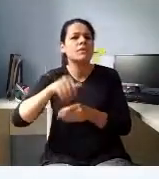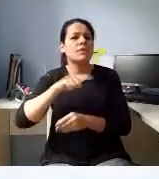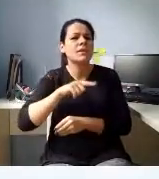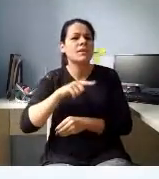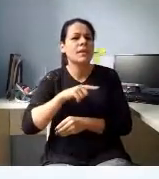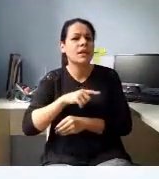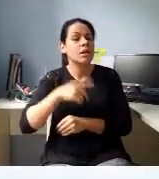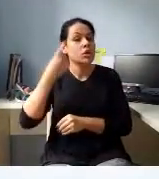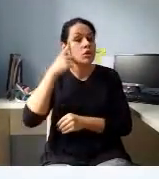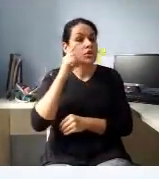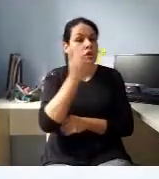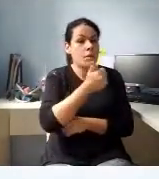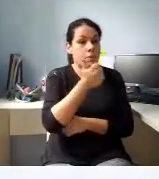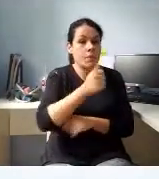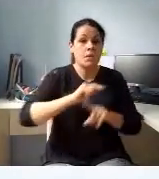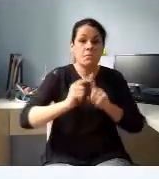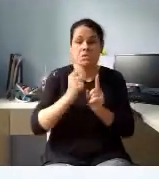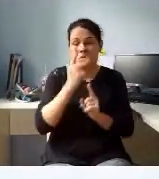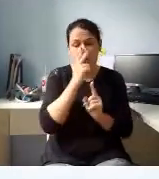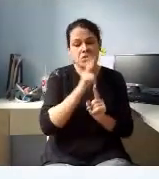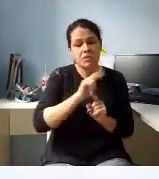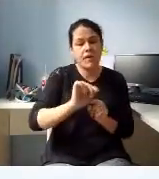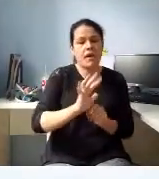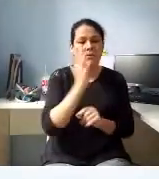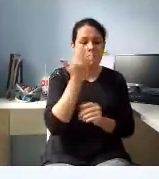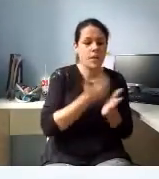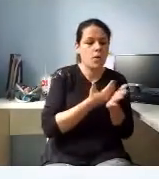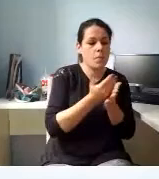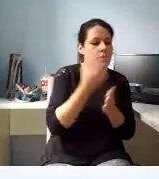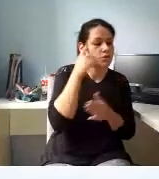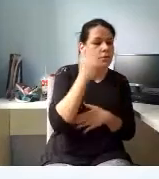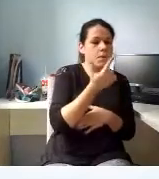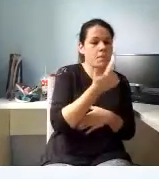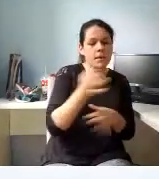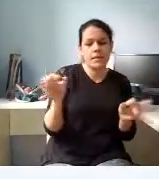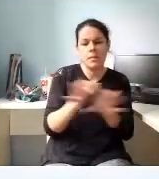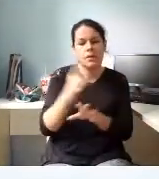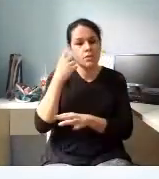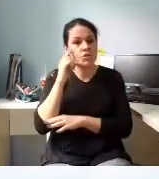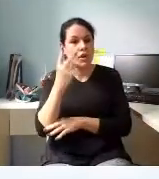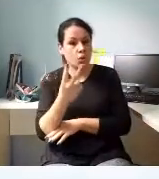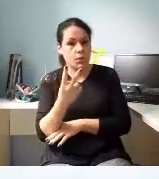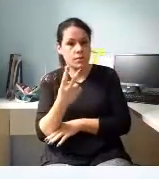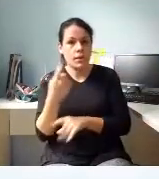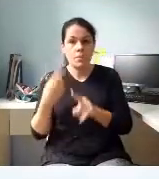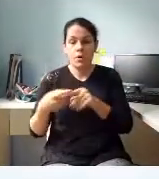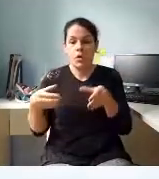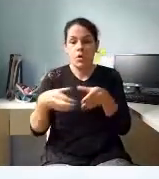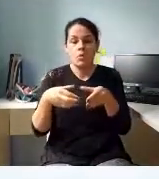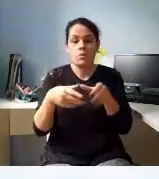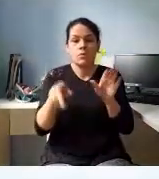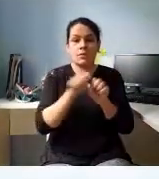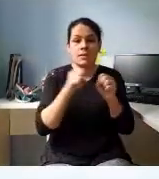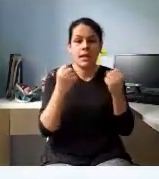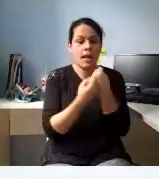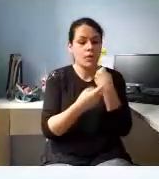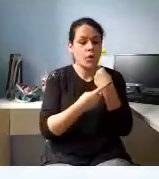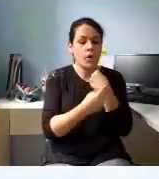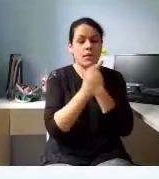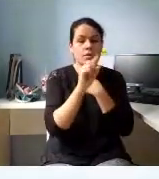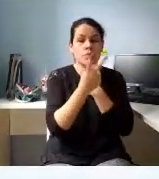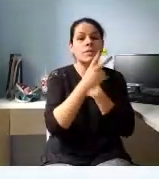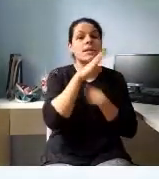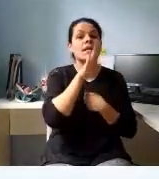Tá dia 1º, mas eu acho que ela vai esticar para o dia 2, porque Tá. o Senado convocou para as 14 horas a